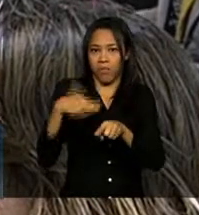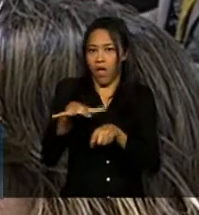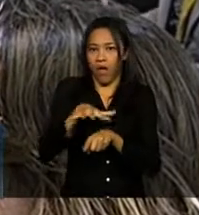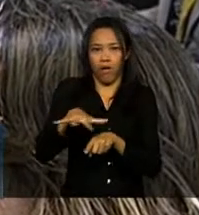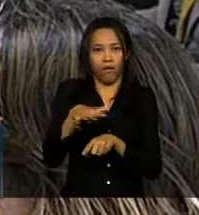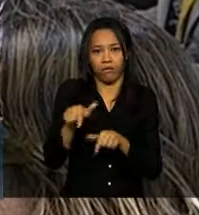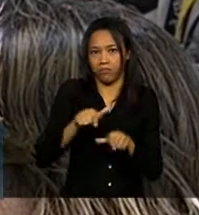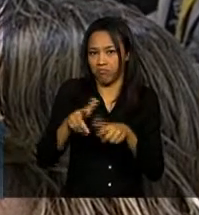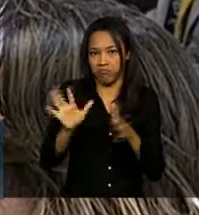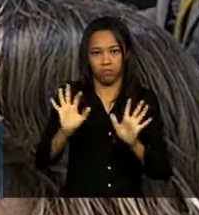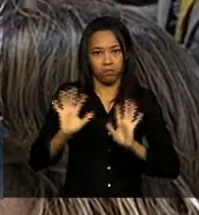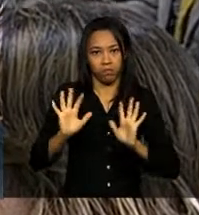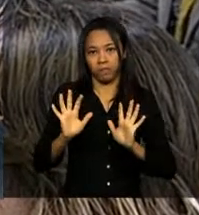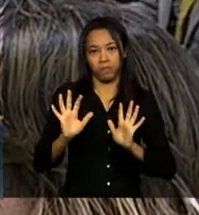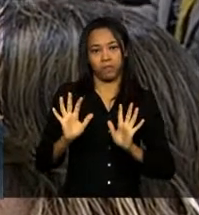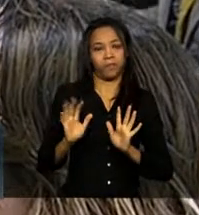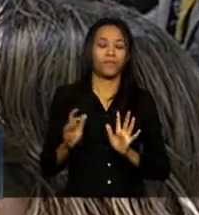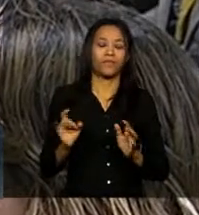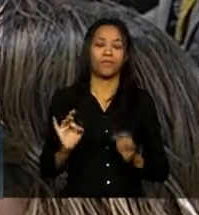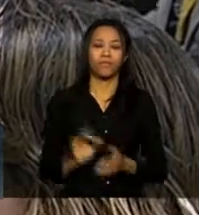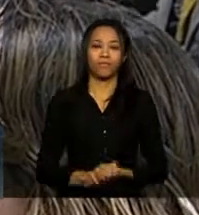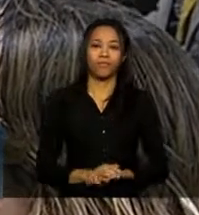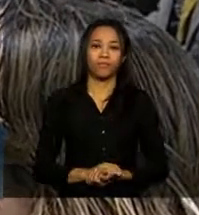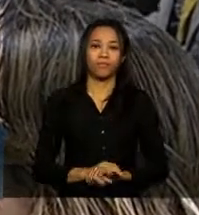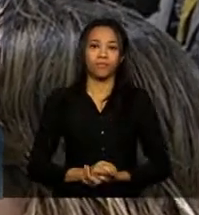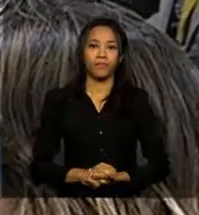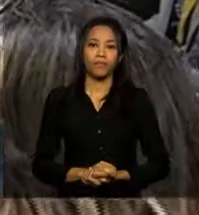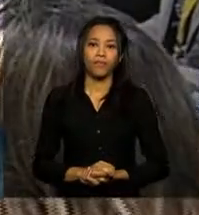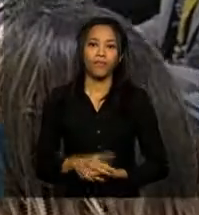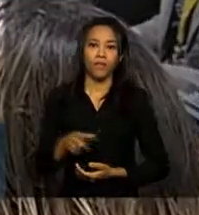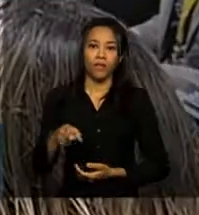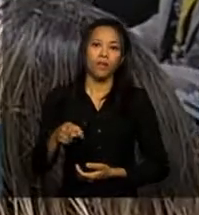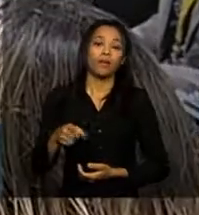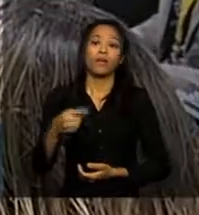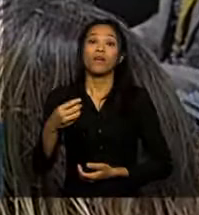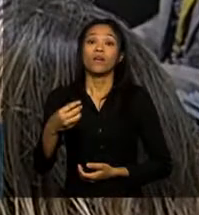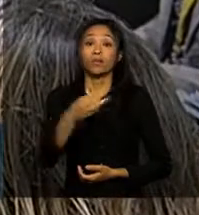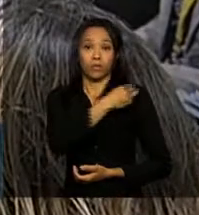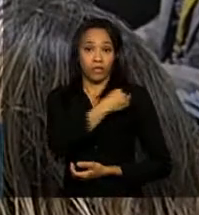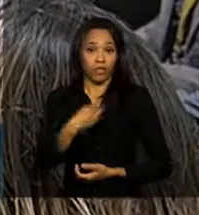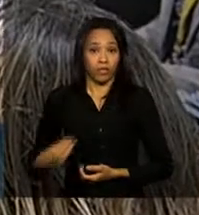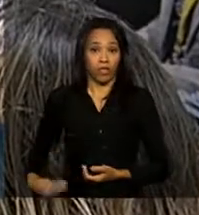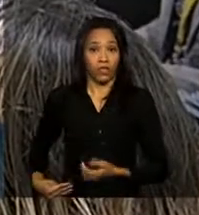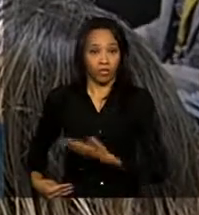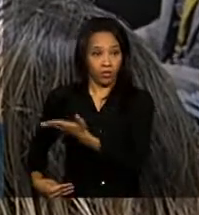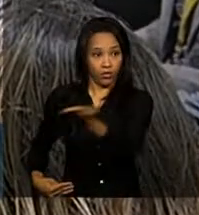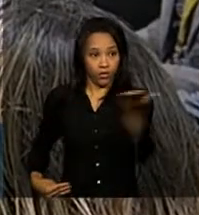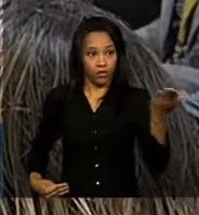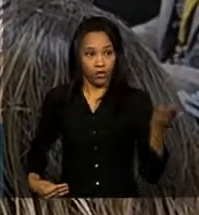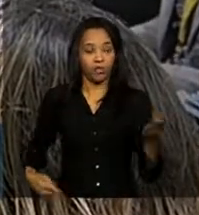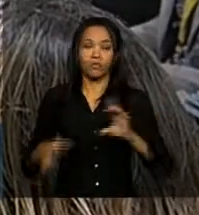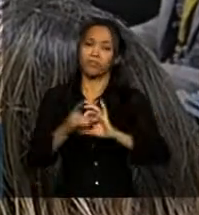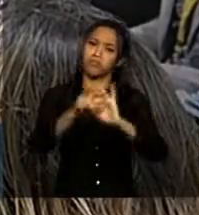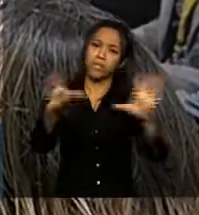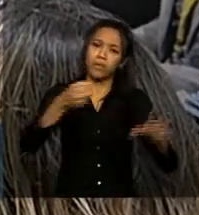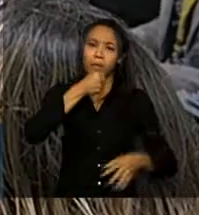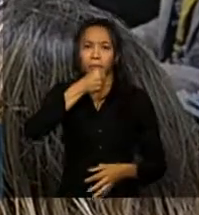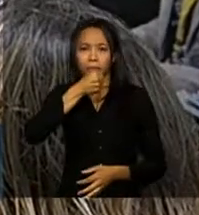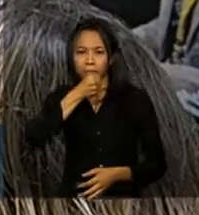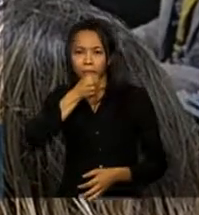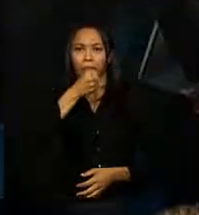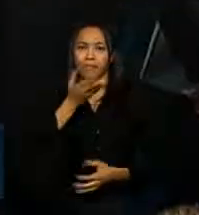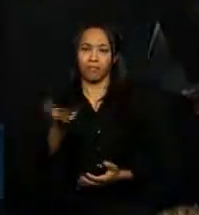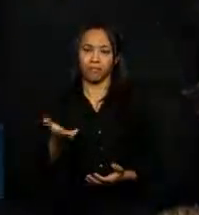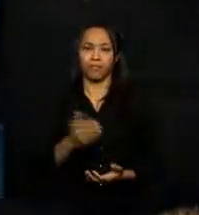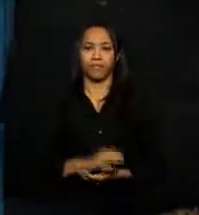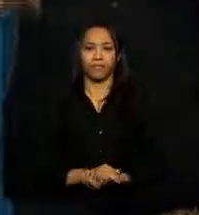Ele deixou a área. Então, estamos aqui carentes de... Os ministros têm uma agenda a cumprir, os secretários vão estar à disposição para continuar coletivo aqui.